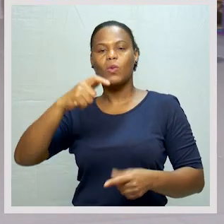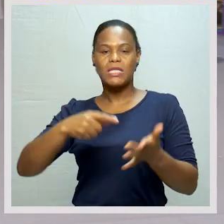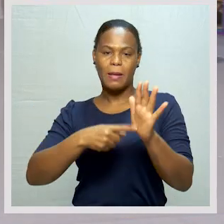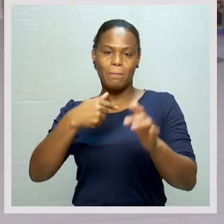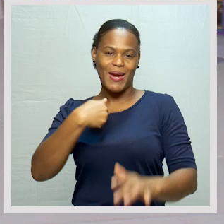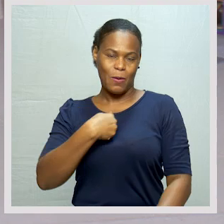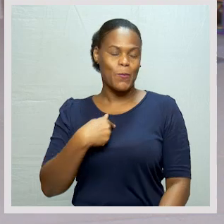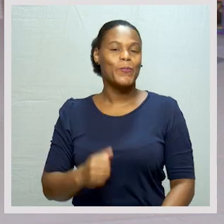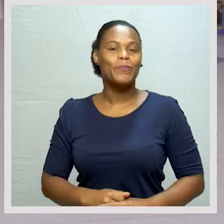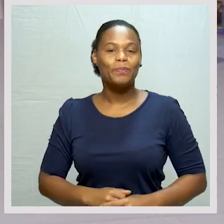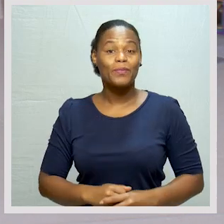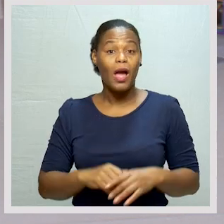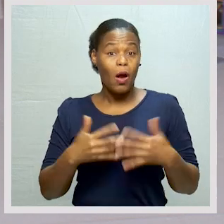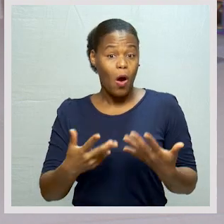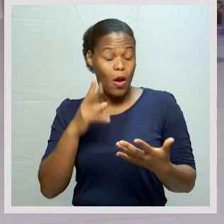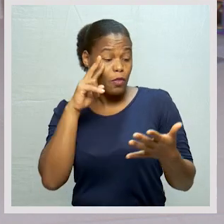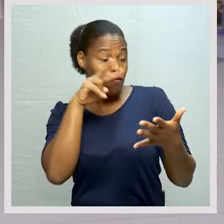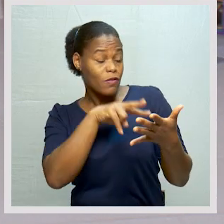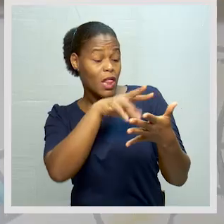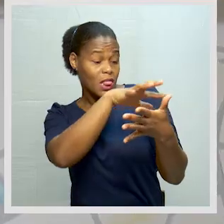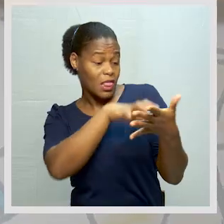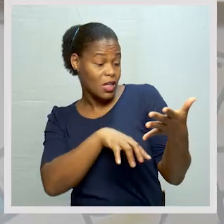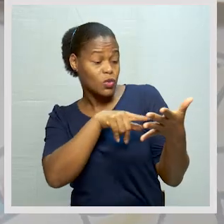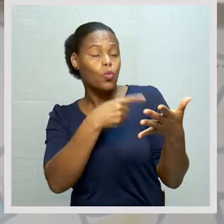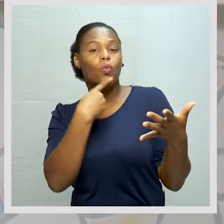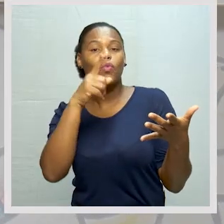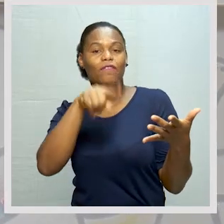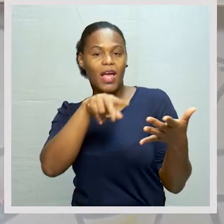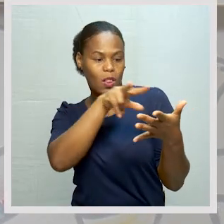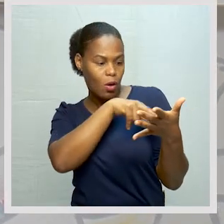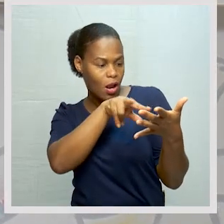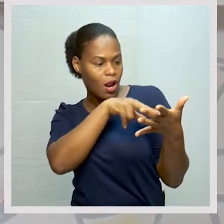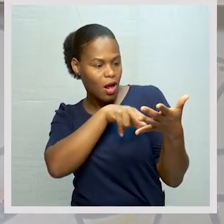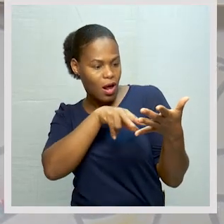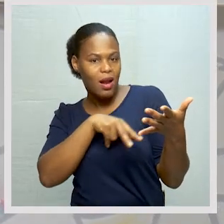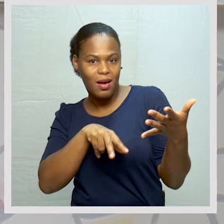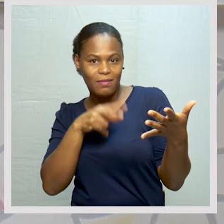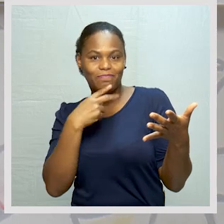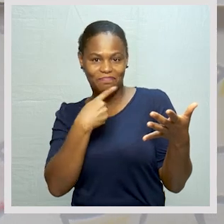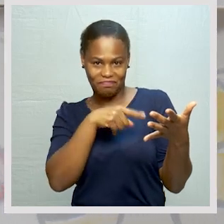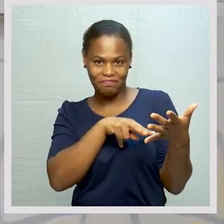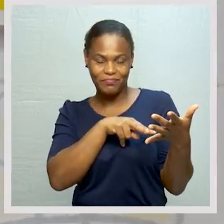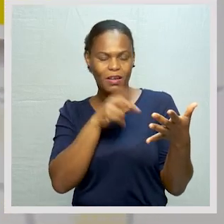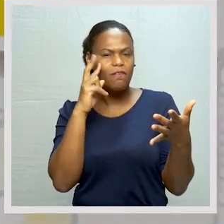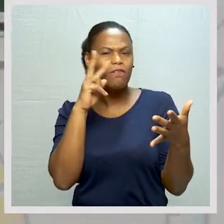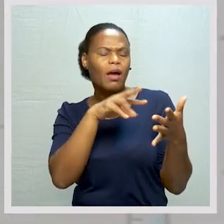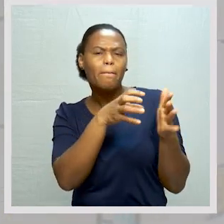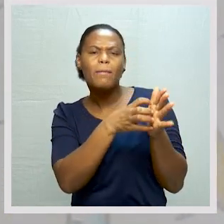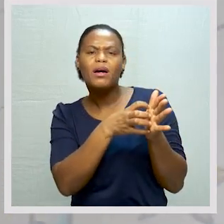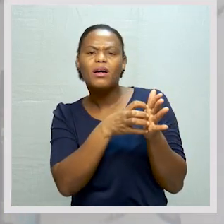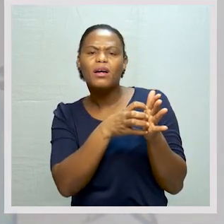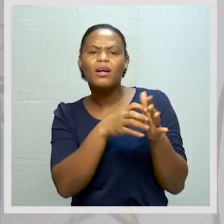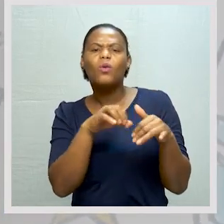participante. Para isso, vocês vão voltar a ler o vosso texto. Aí, vamos identificar as